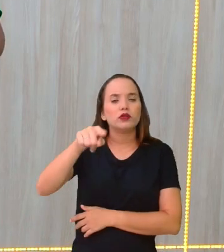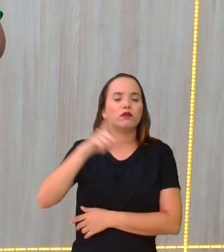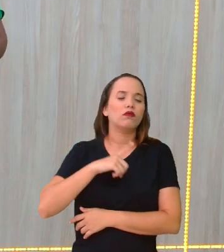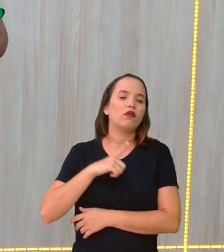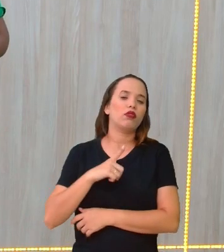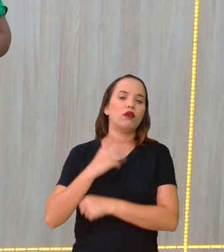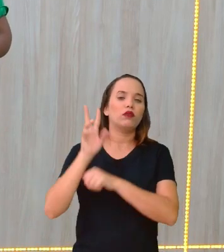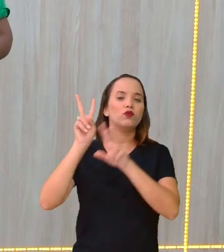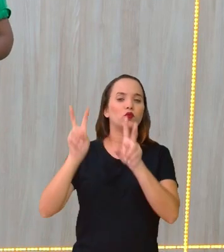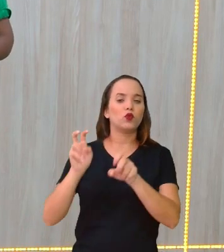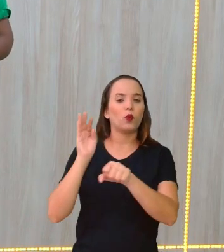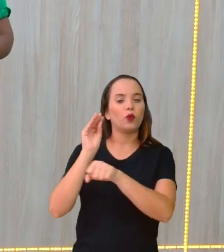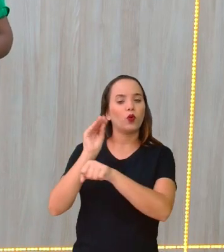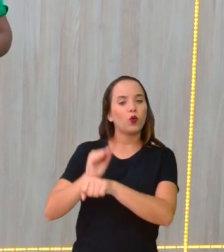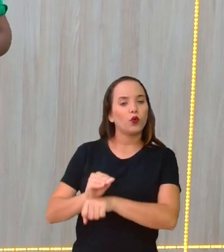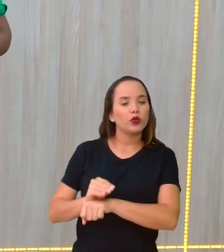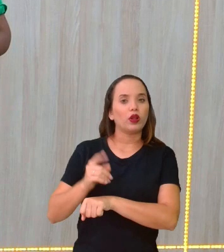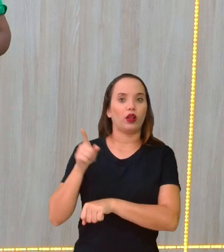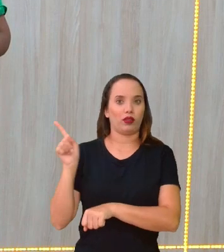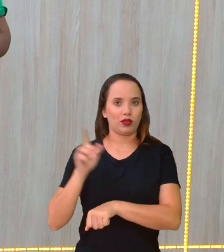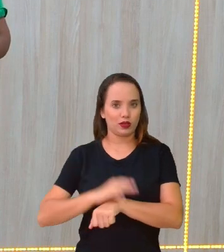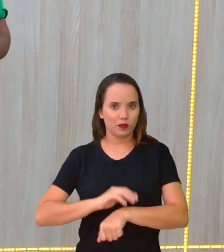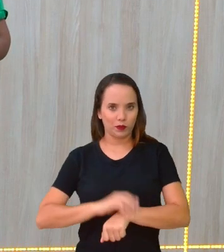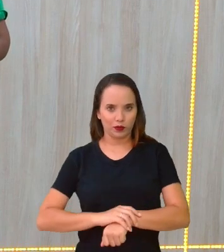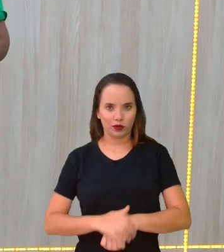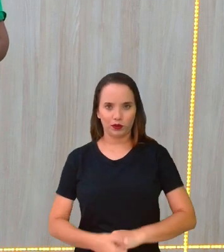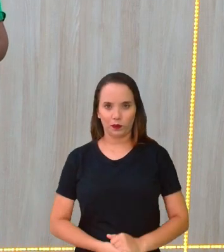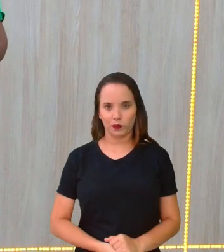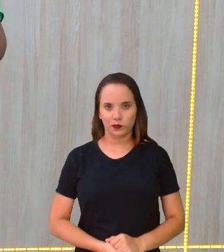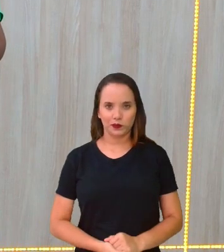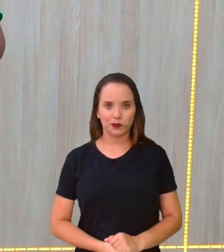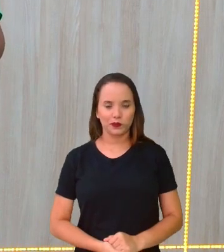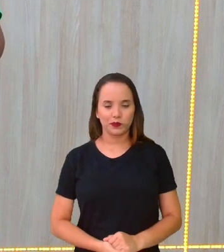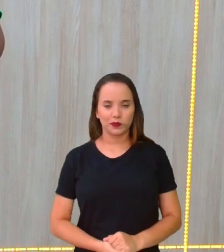de cuidados desse momento? De cuidados com